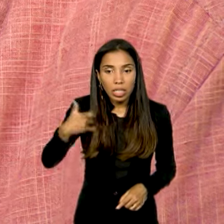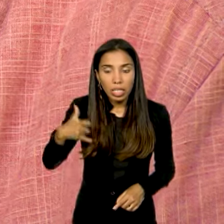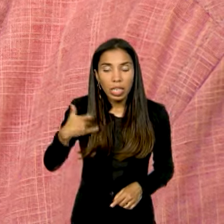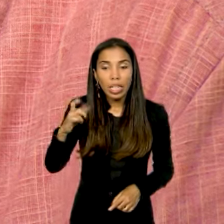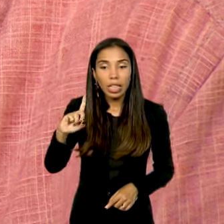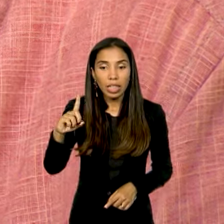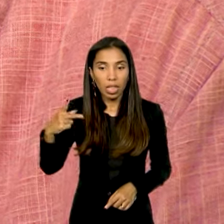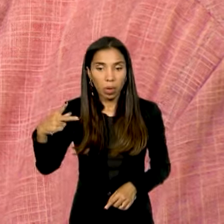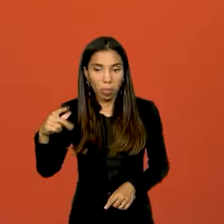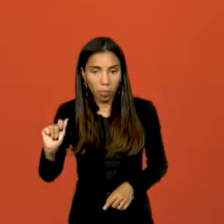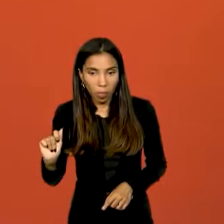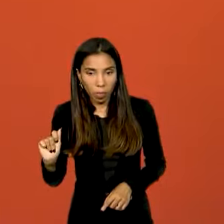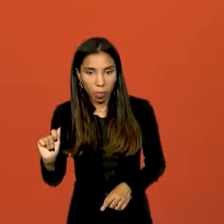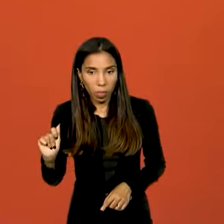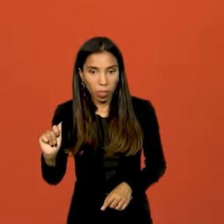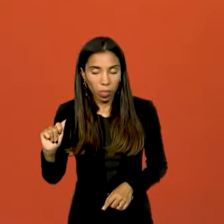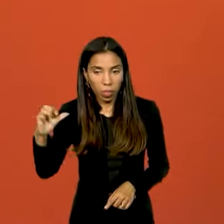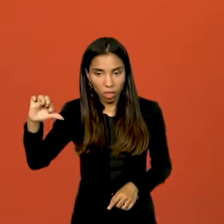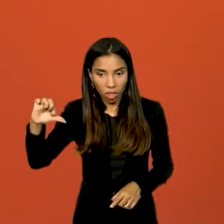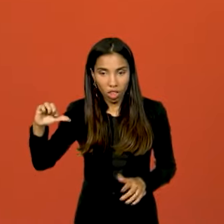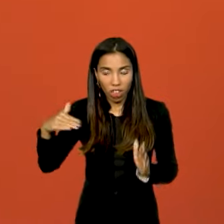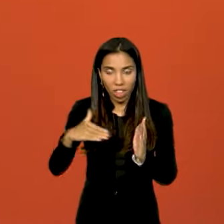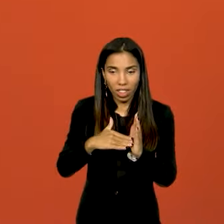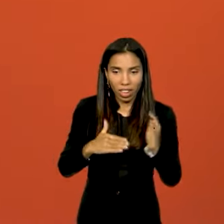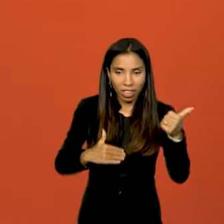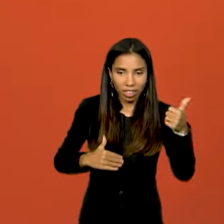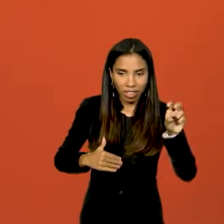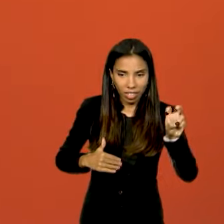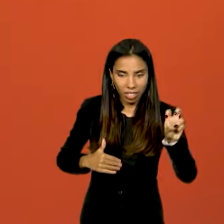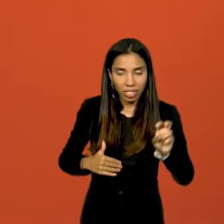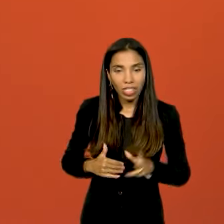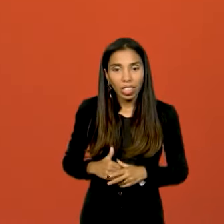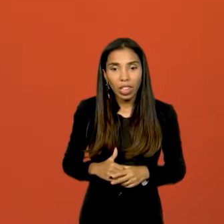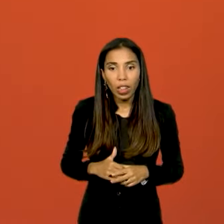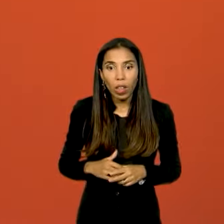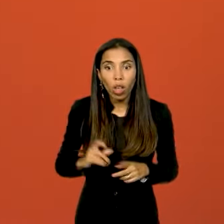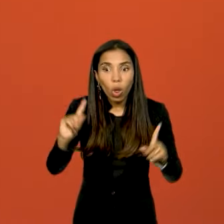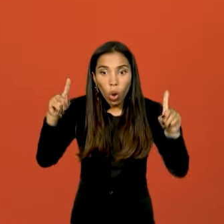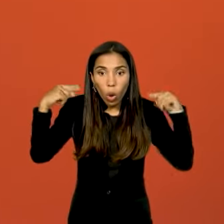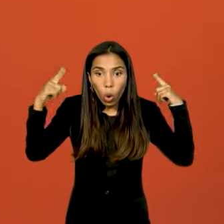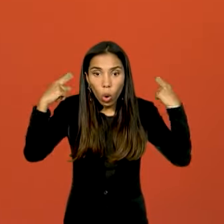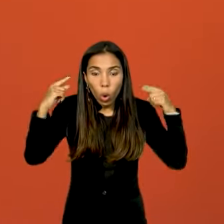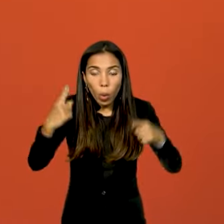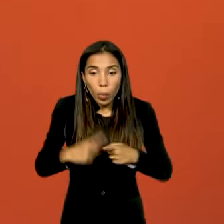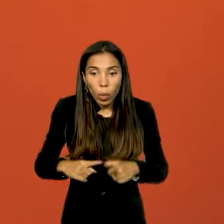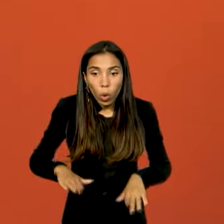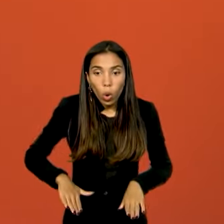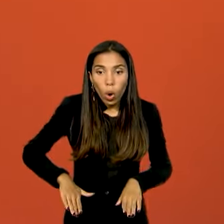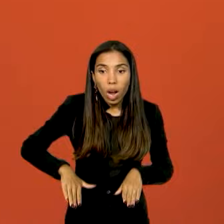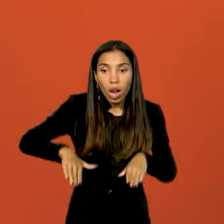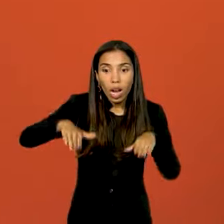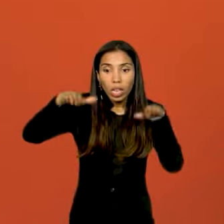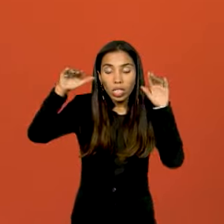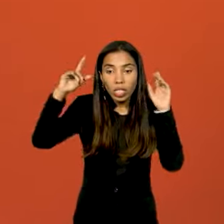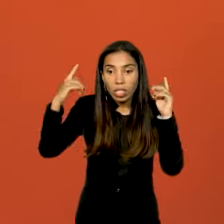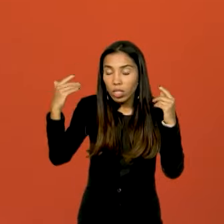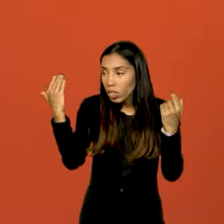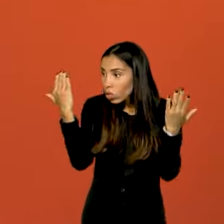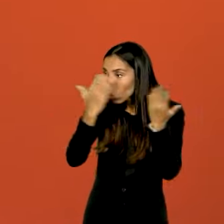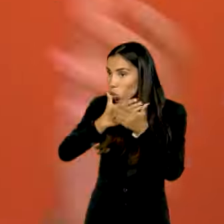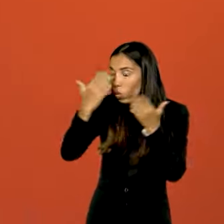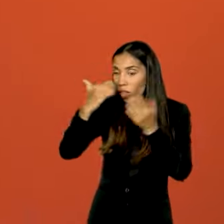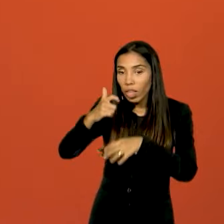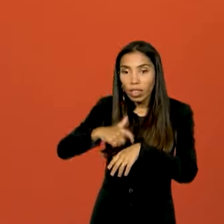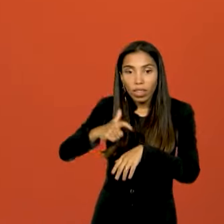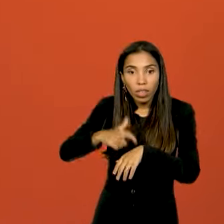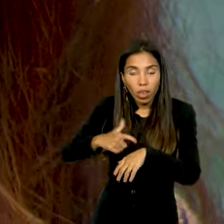DPA. Dos 9 aos 15 ali. E foi uma doideira, porque a gente crescia dentro daquele estúdio. A gente não via o tempo